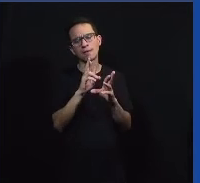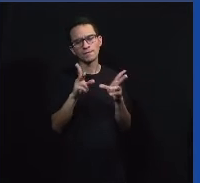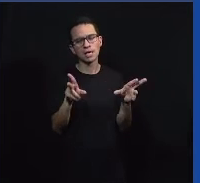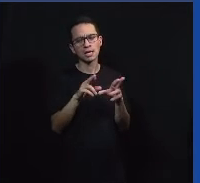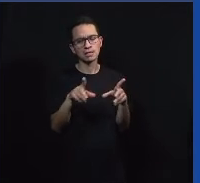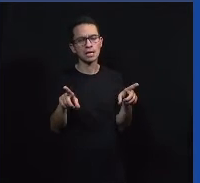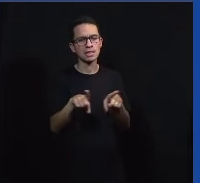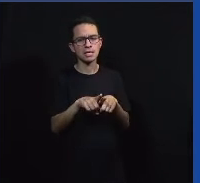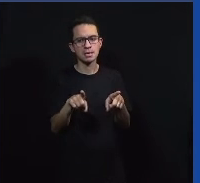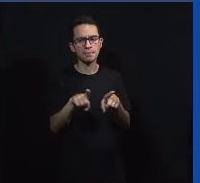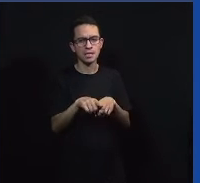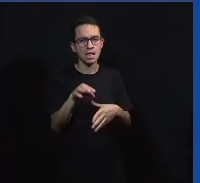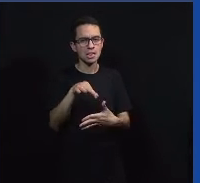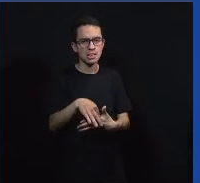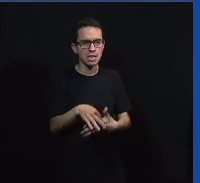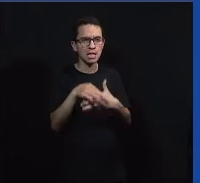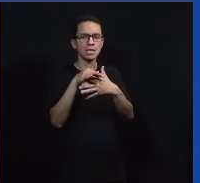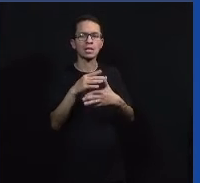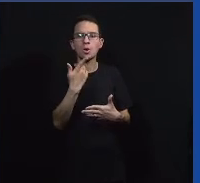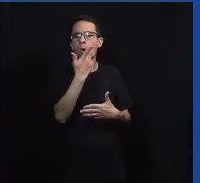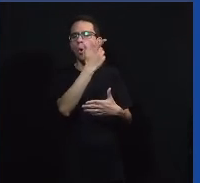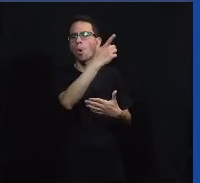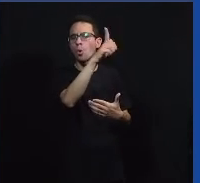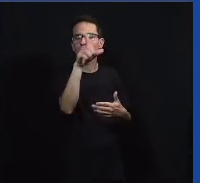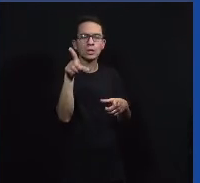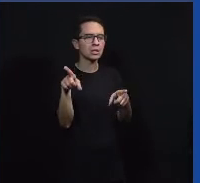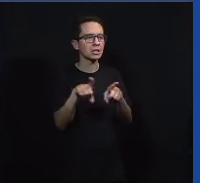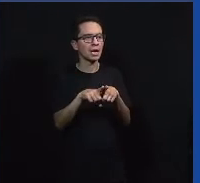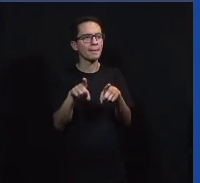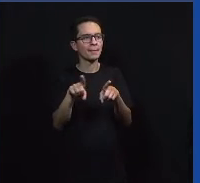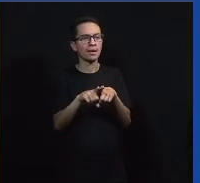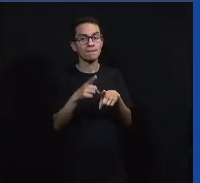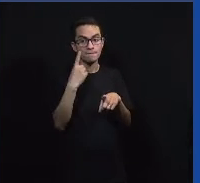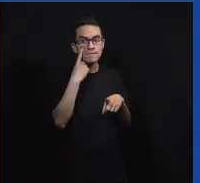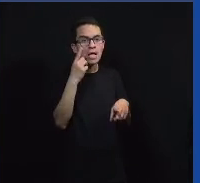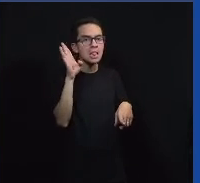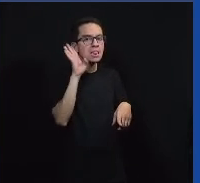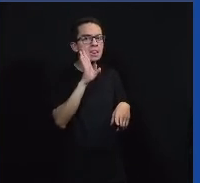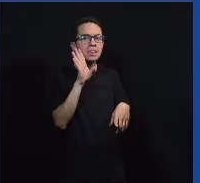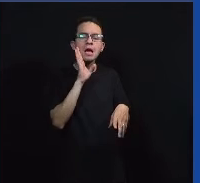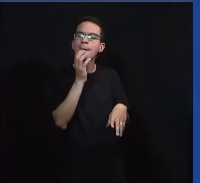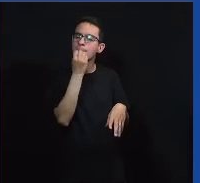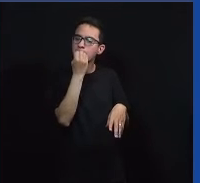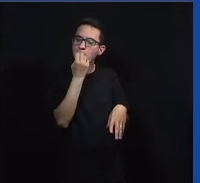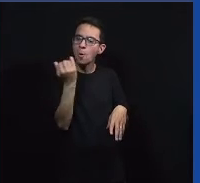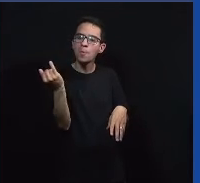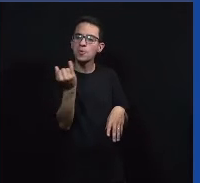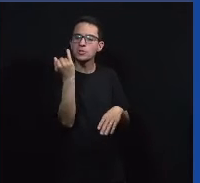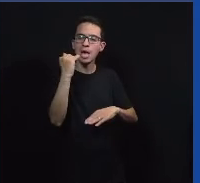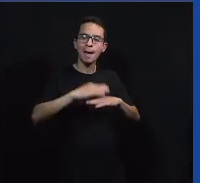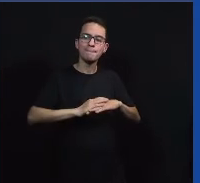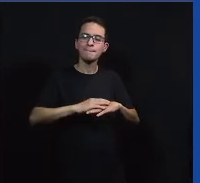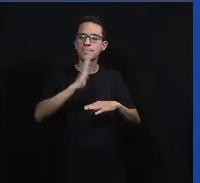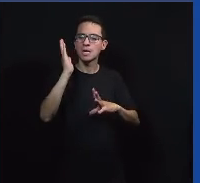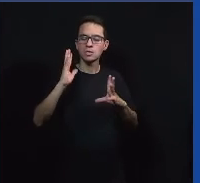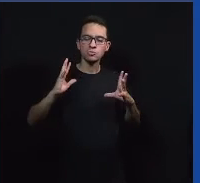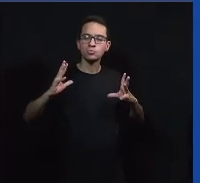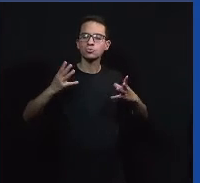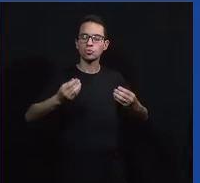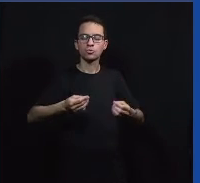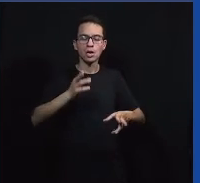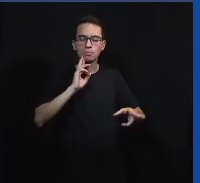outra liderança também jovem de uma cidade ao lado, enfim, então acho que isso também são pontos bem importantes para responder esse